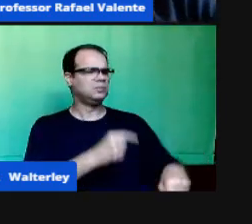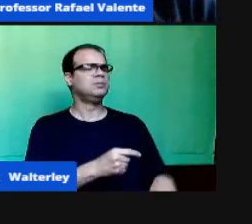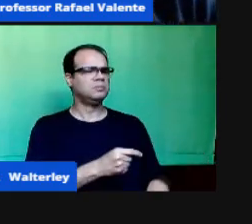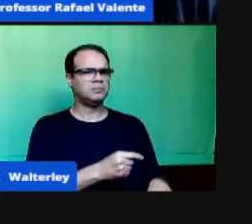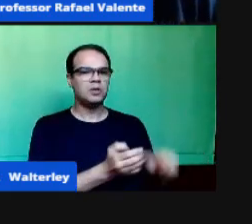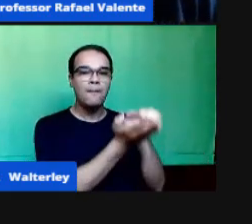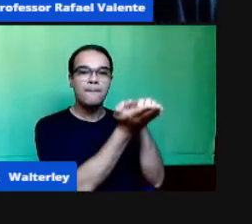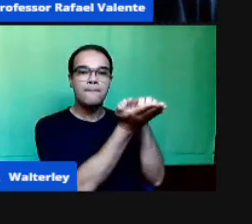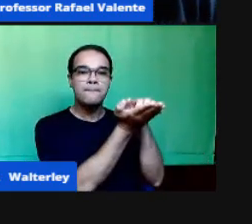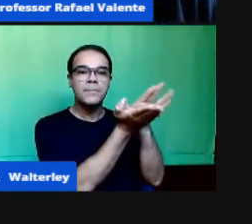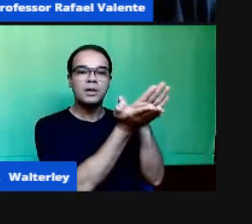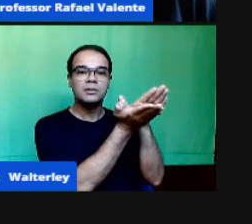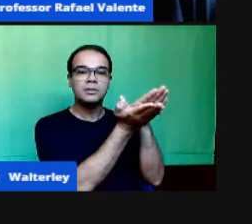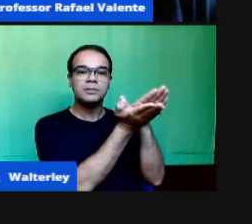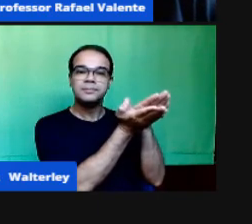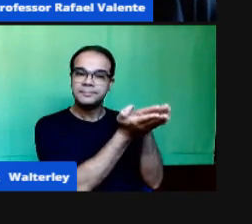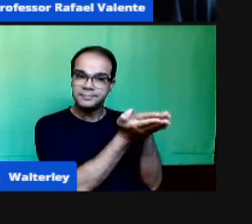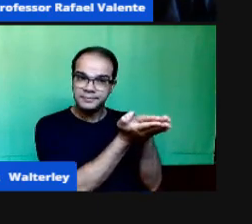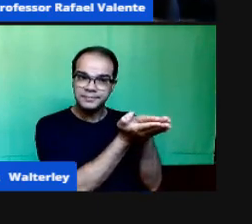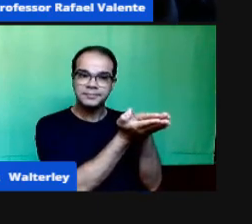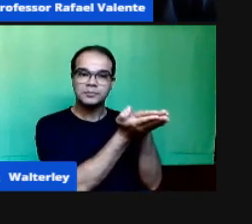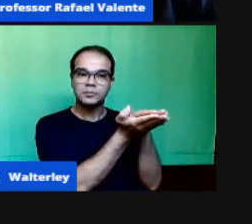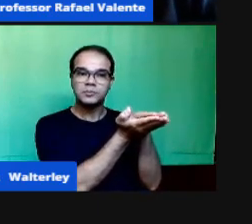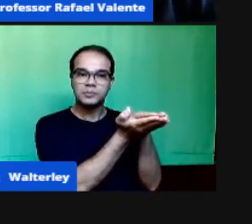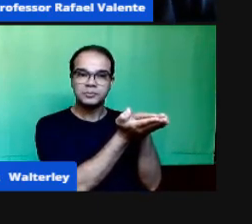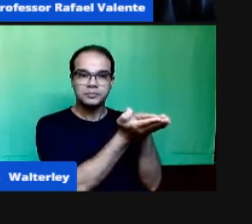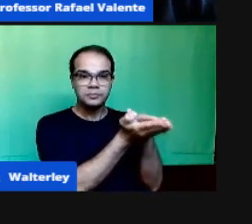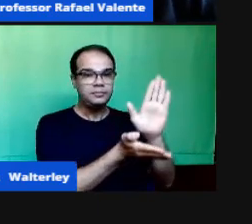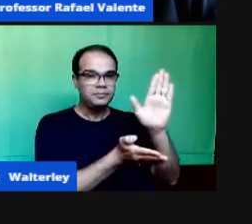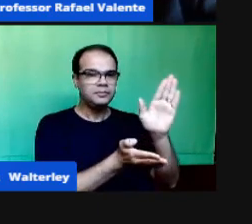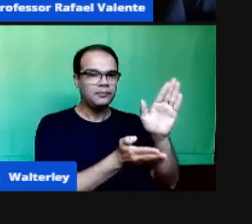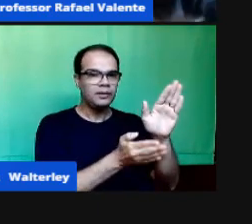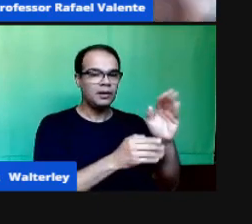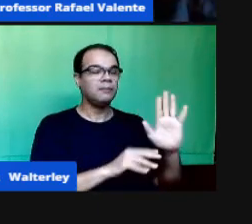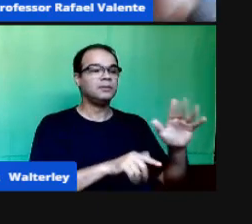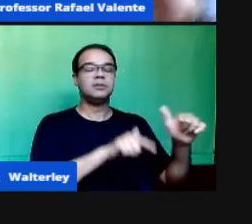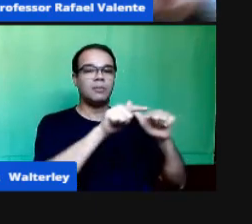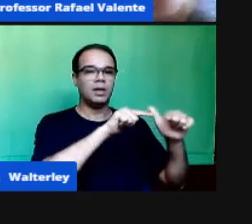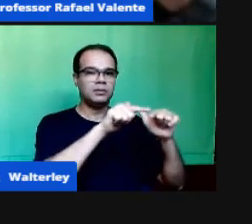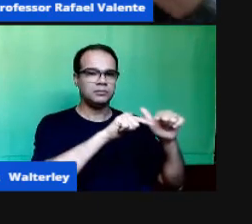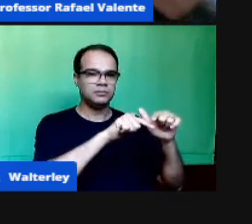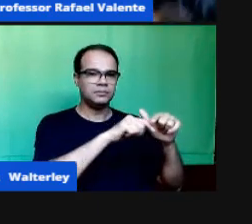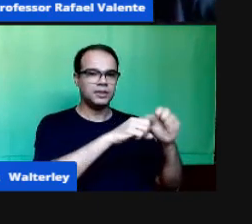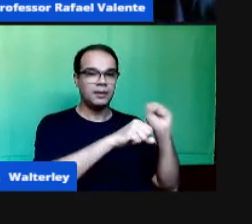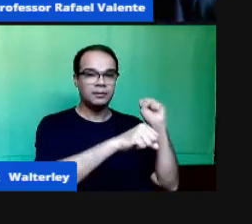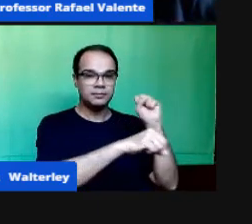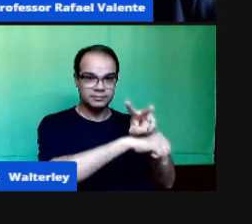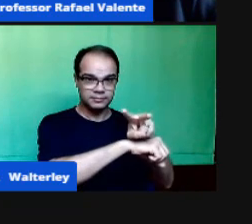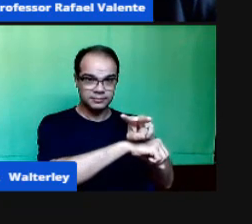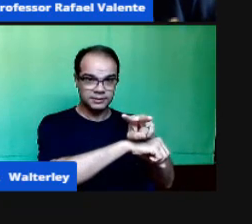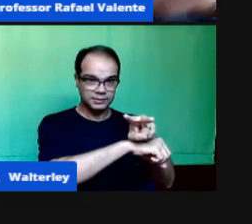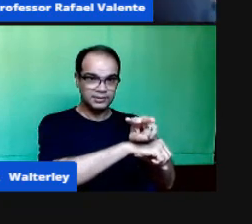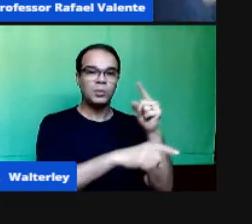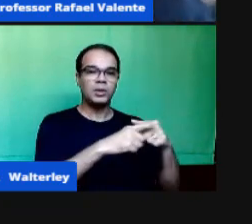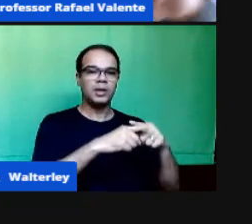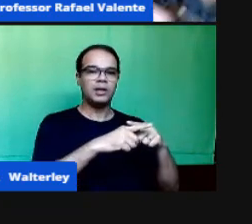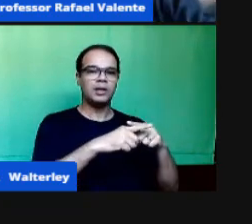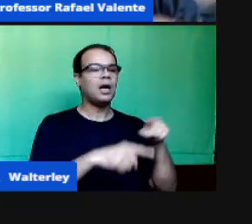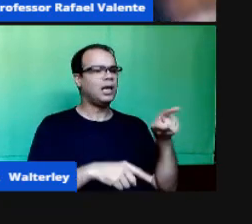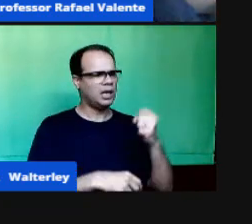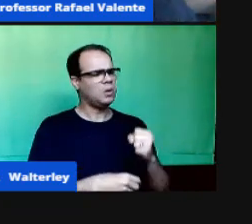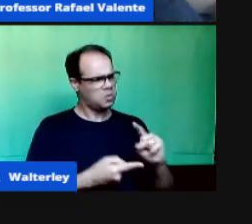sou contratado pela minha competência técnica e eu não sou demitido pela falta dela. Eu